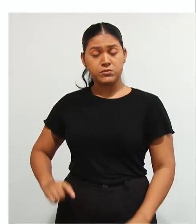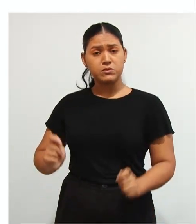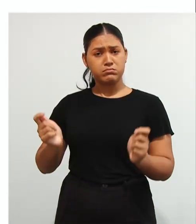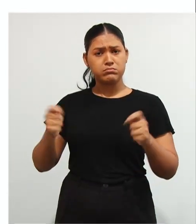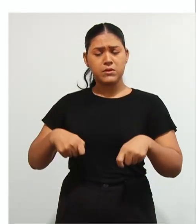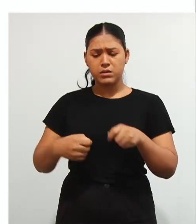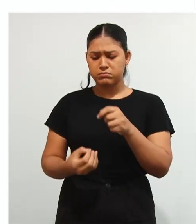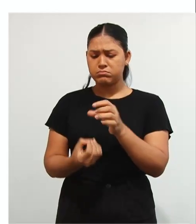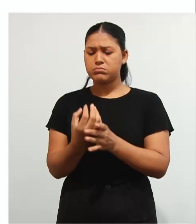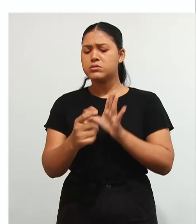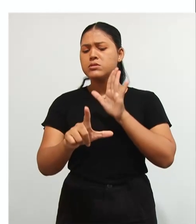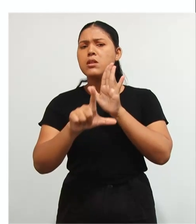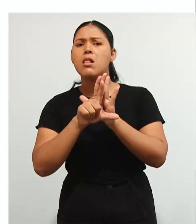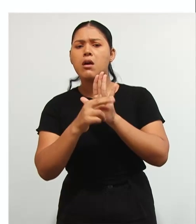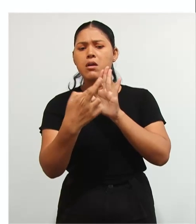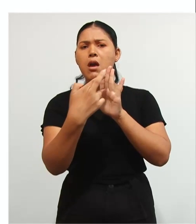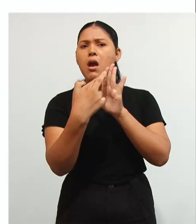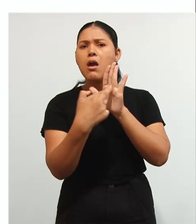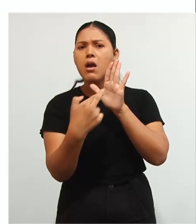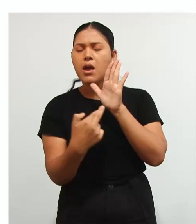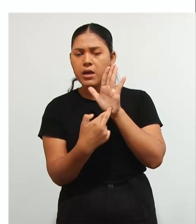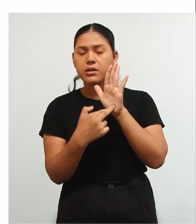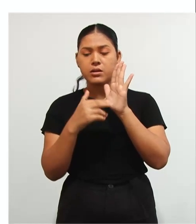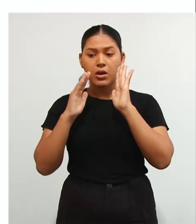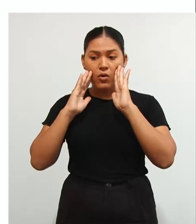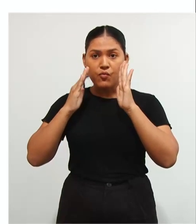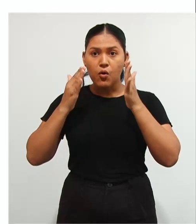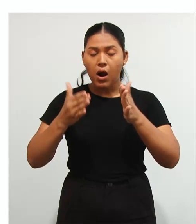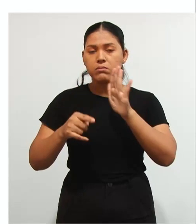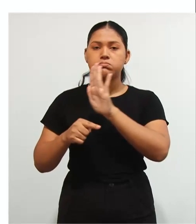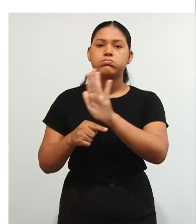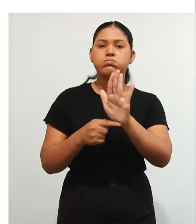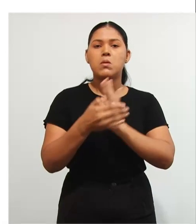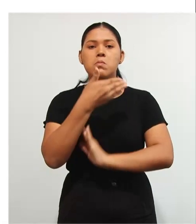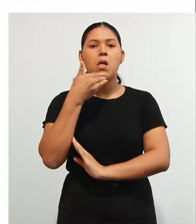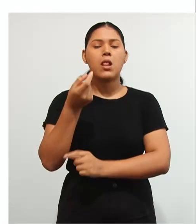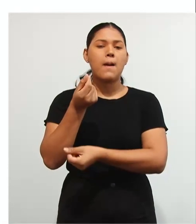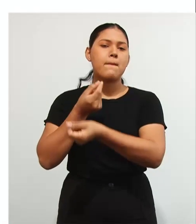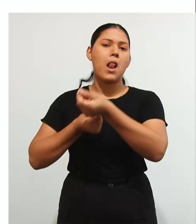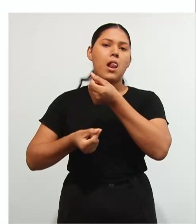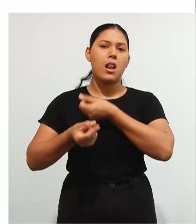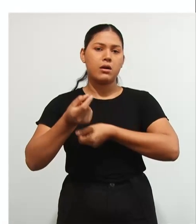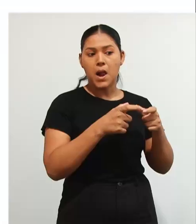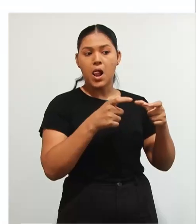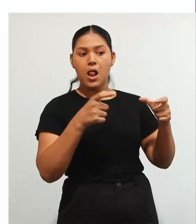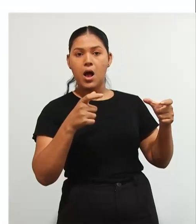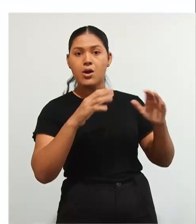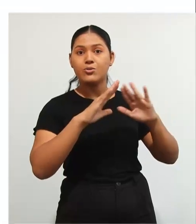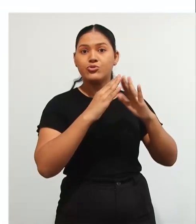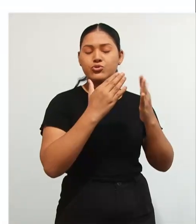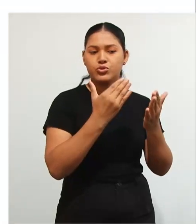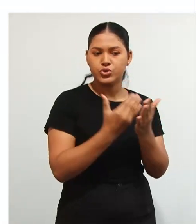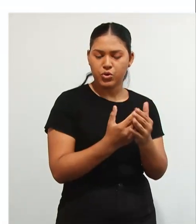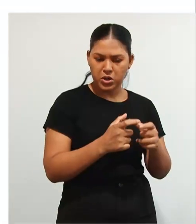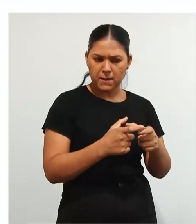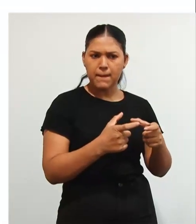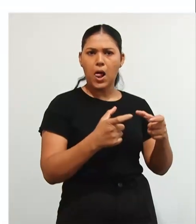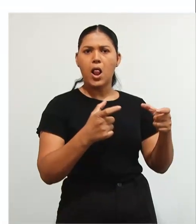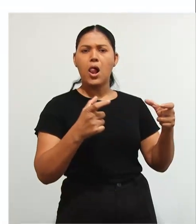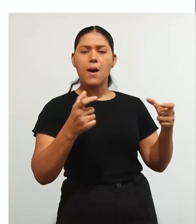grande gama de recursos vão ser deslocados para construir desde aplicativos até partes integrantes, componentes